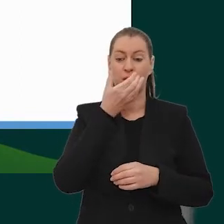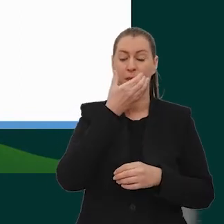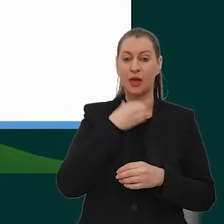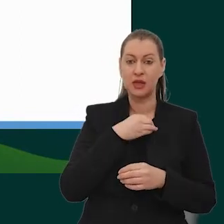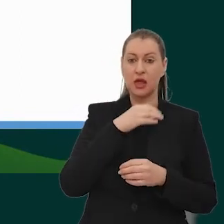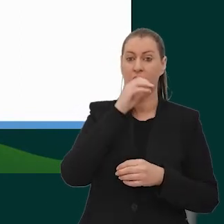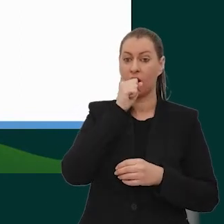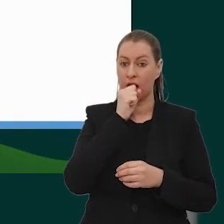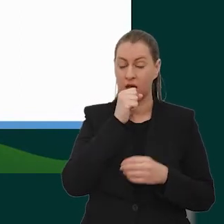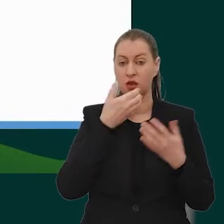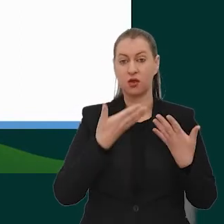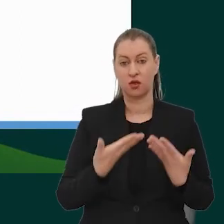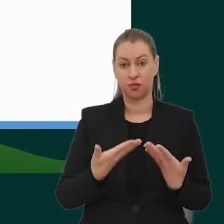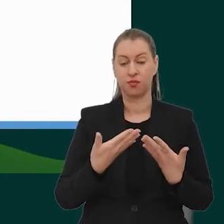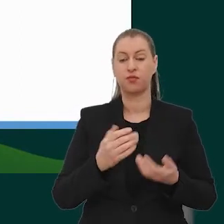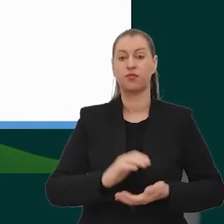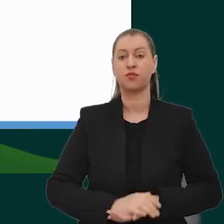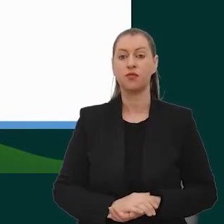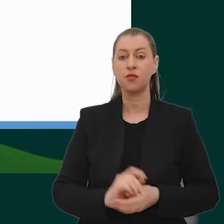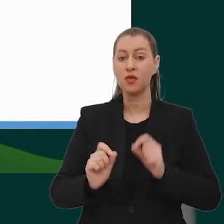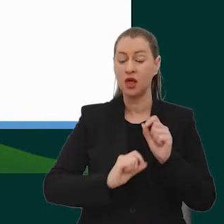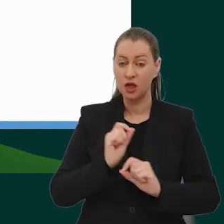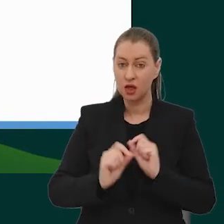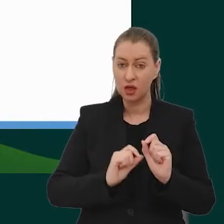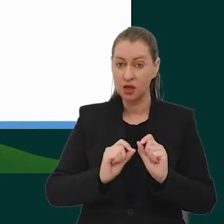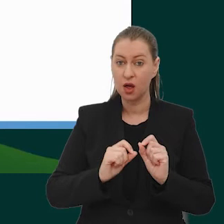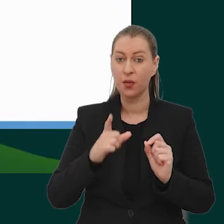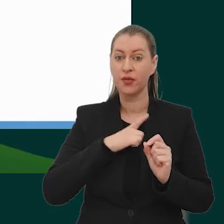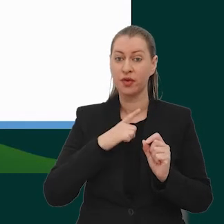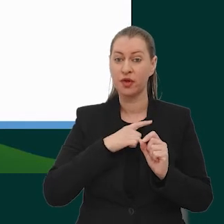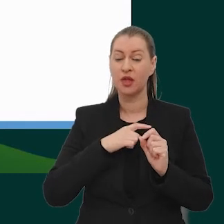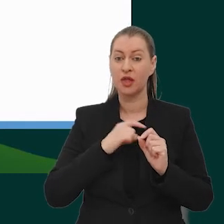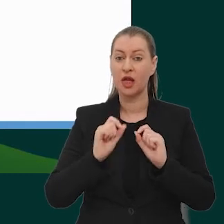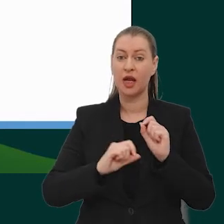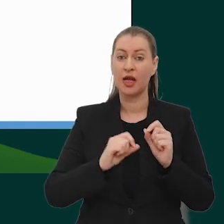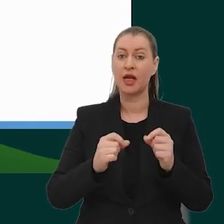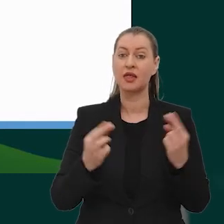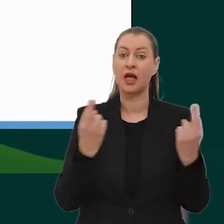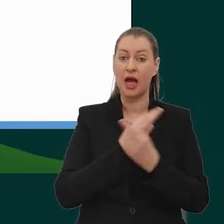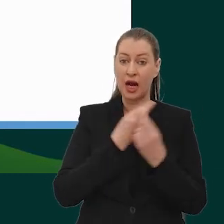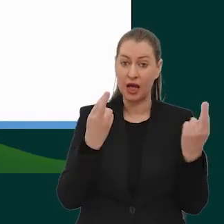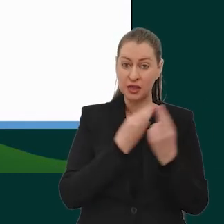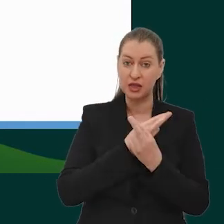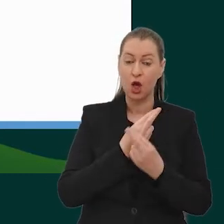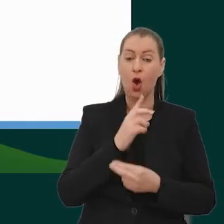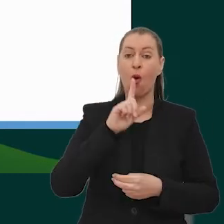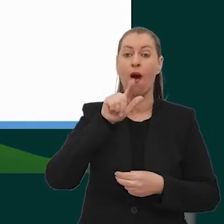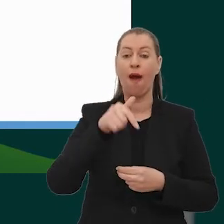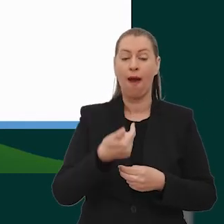ser laranja. Esse mapa de relações é a semântica, esse mapa de